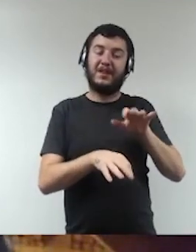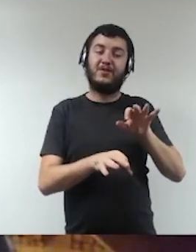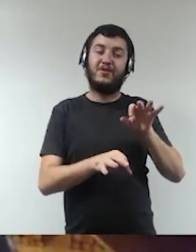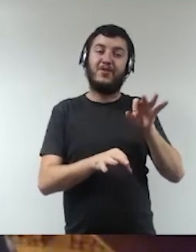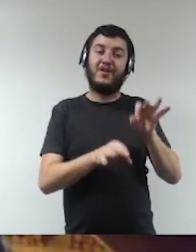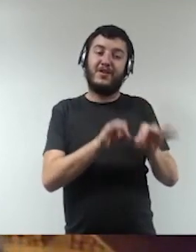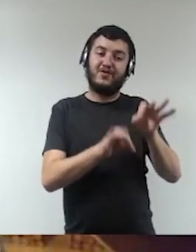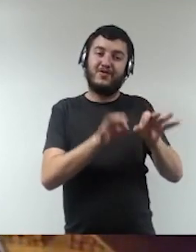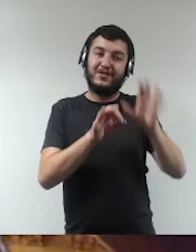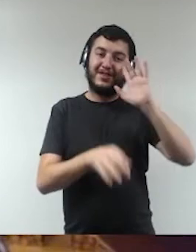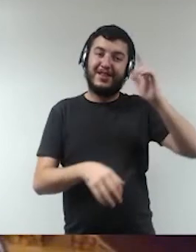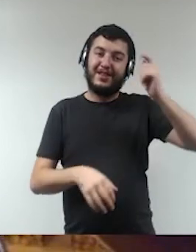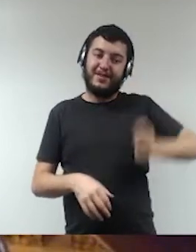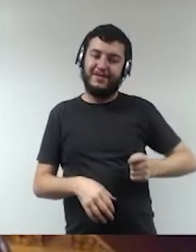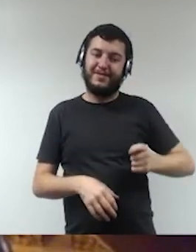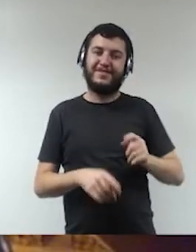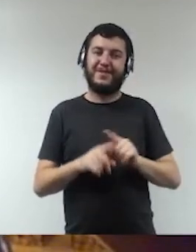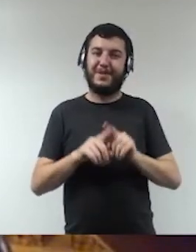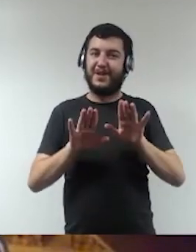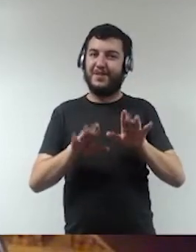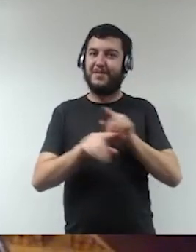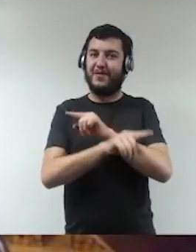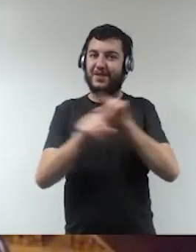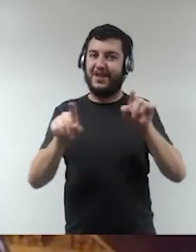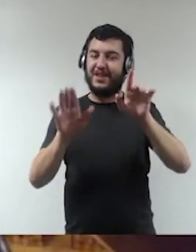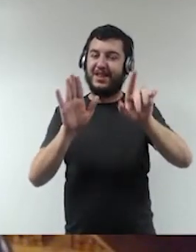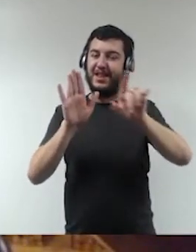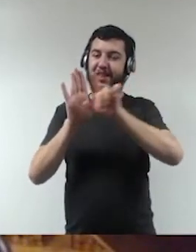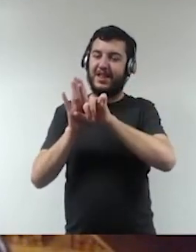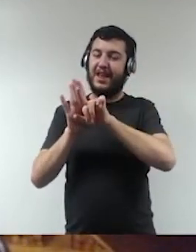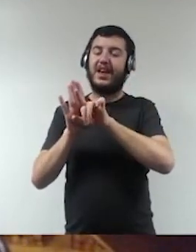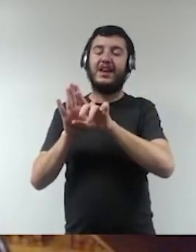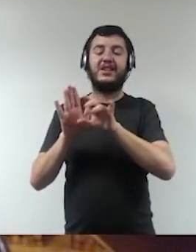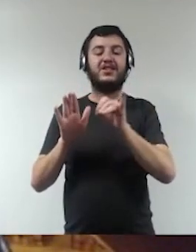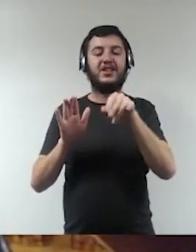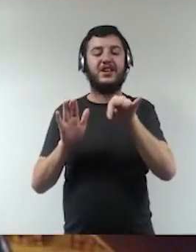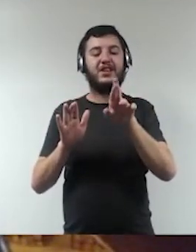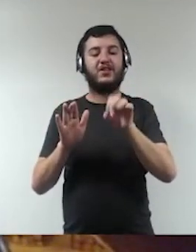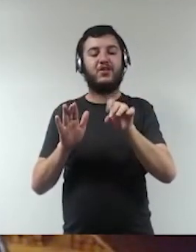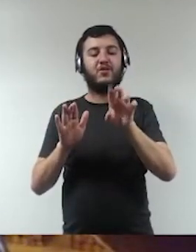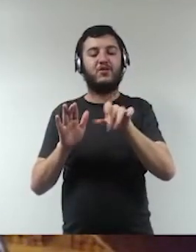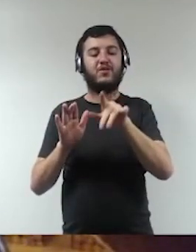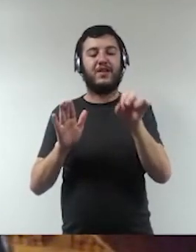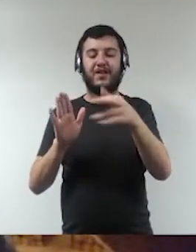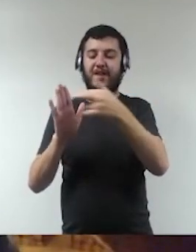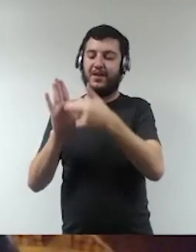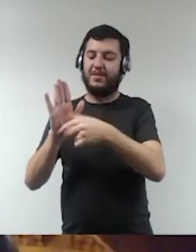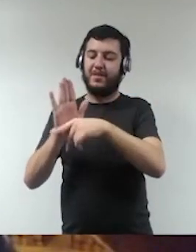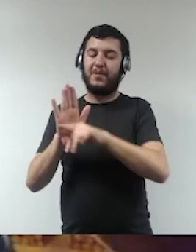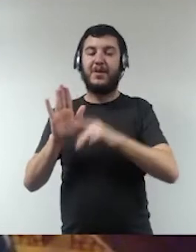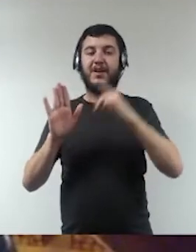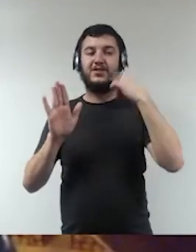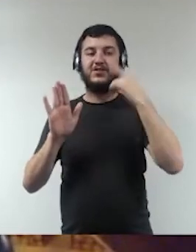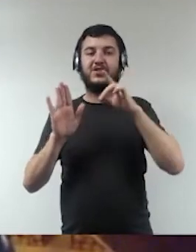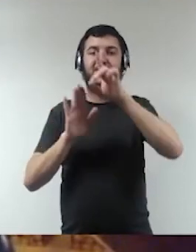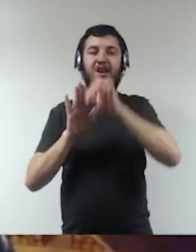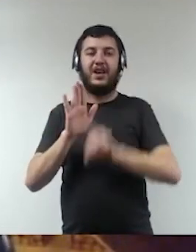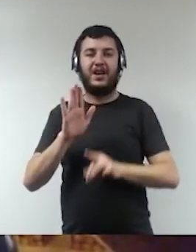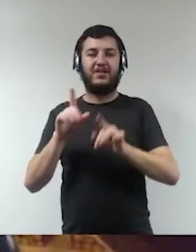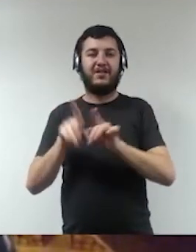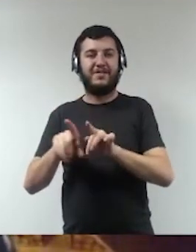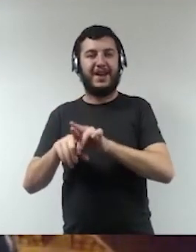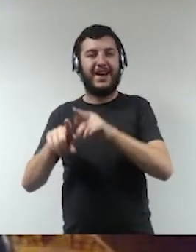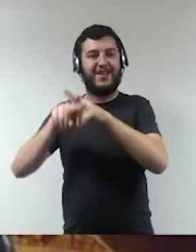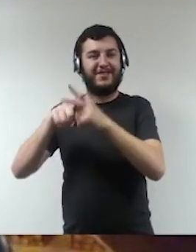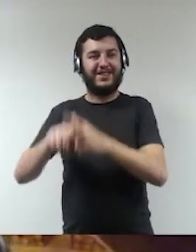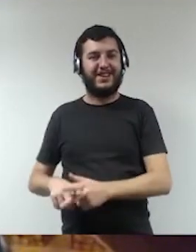segurança jurídica? Vocês referiram à lei de introdução, né, as normas do direito, a alteração que foi feita, que, num primeiro olhar, ela pode estar